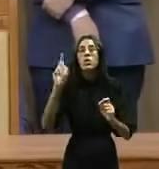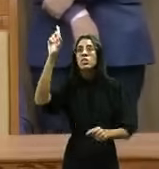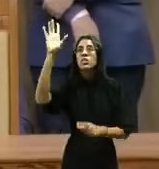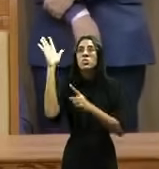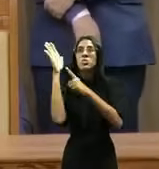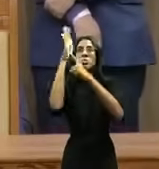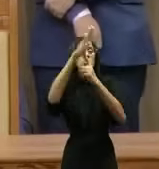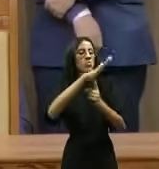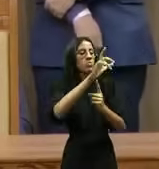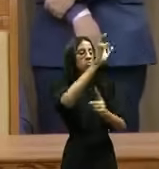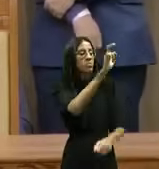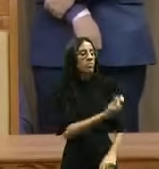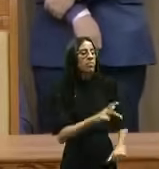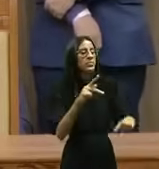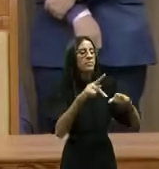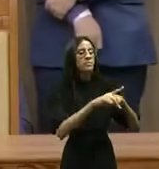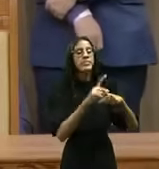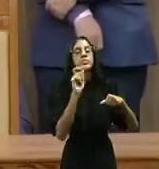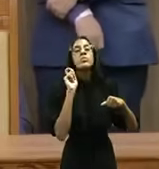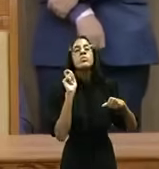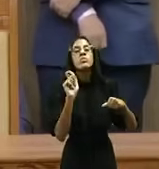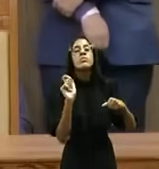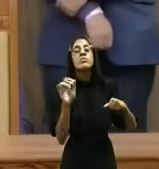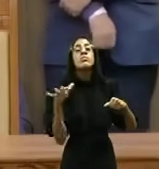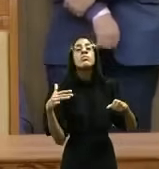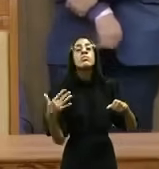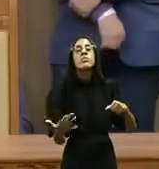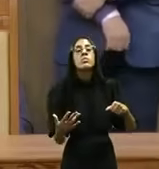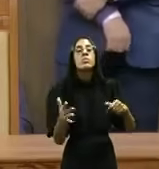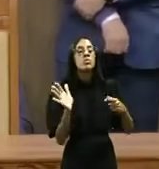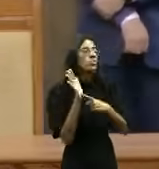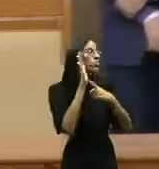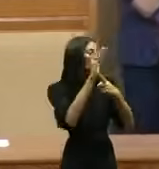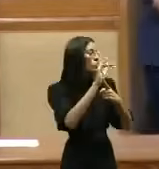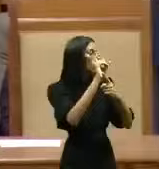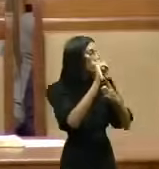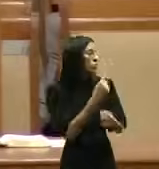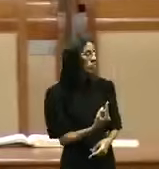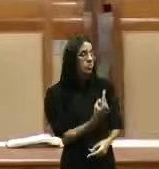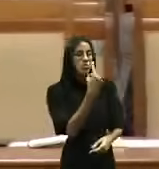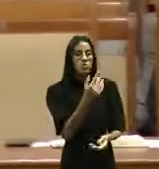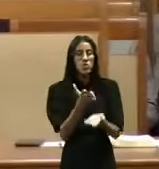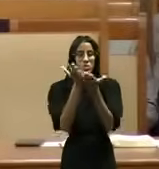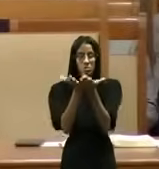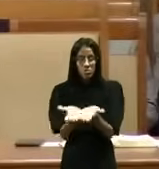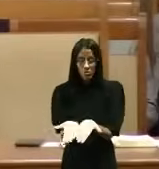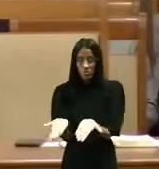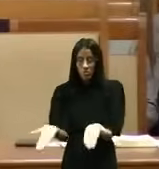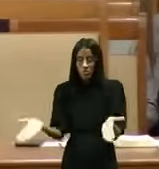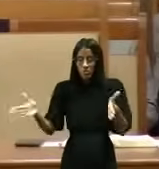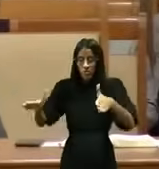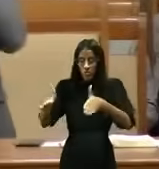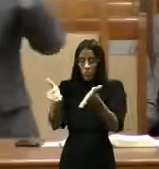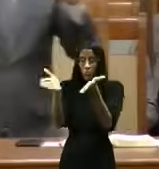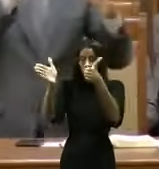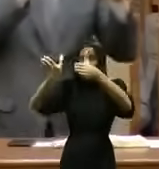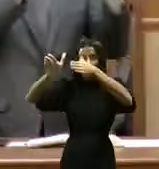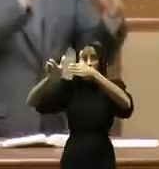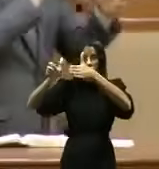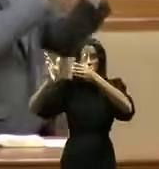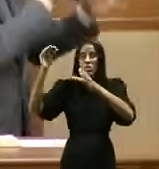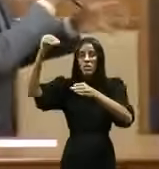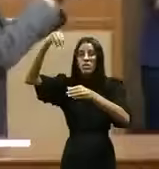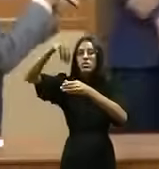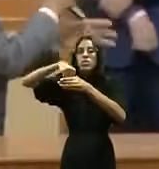para Pedro ele mostrou um vaso que era que ele viu como forma de um e dentro do